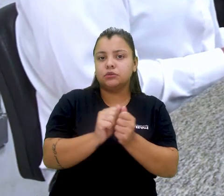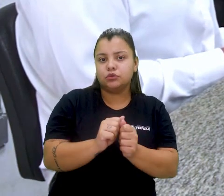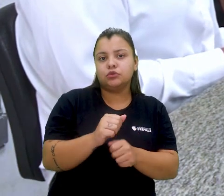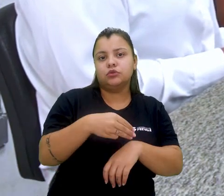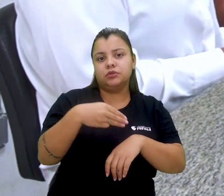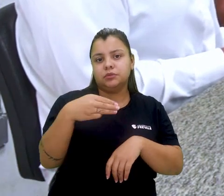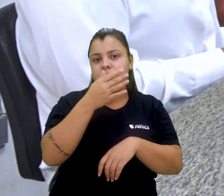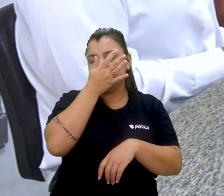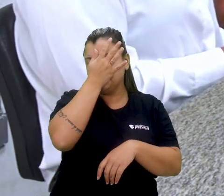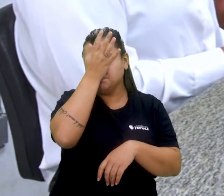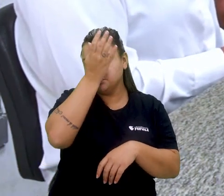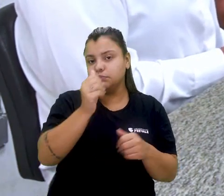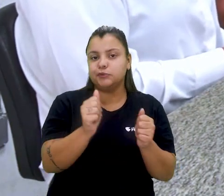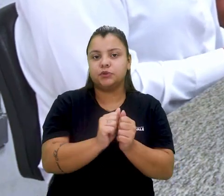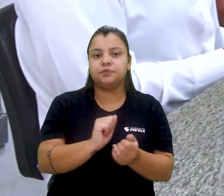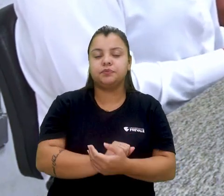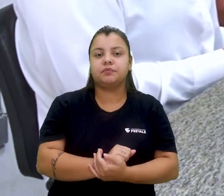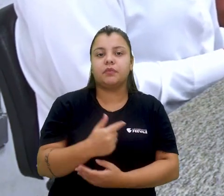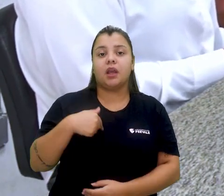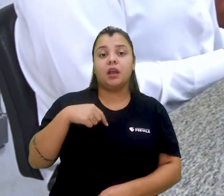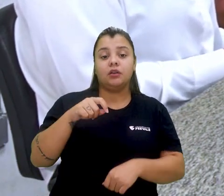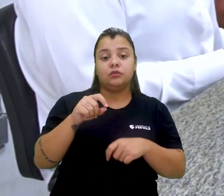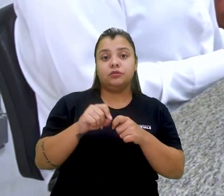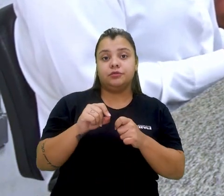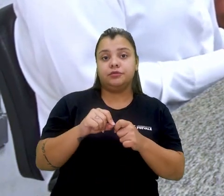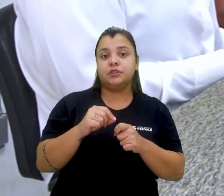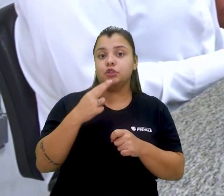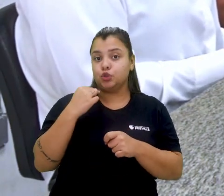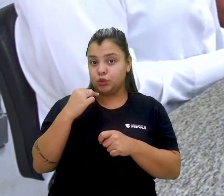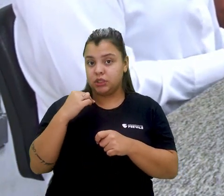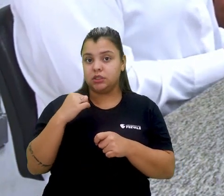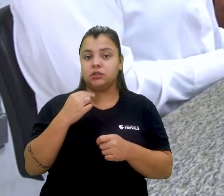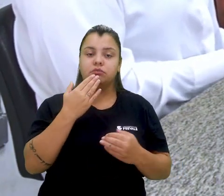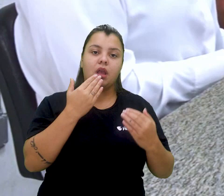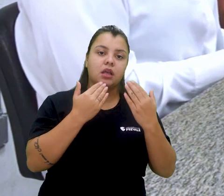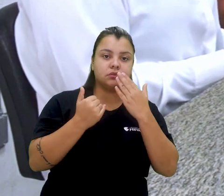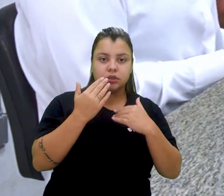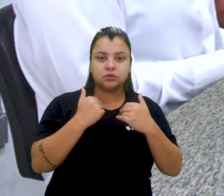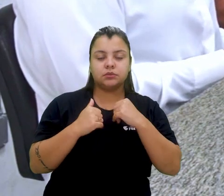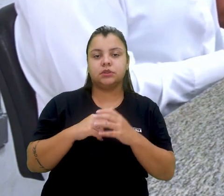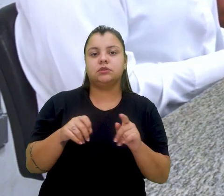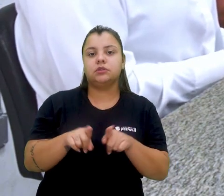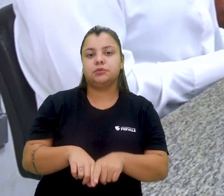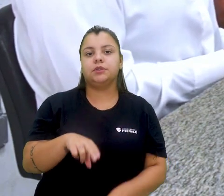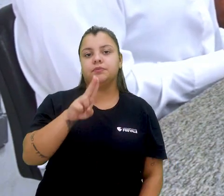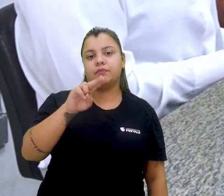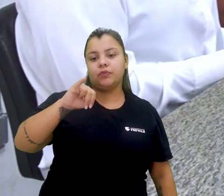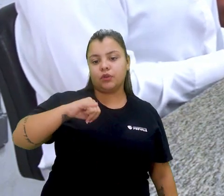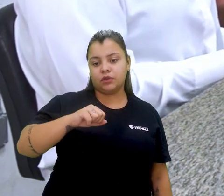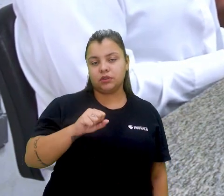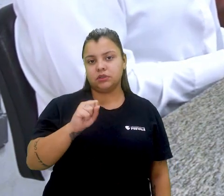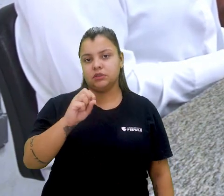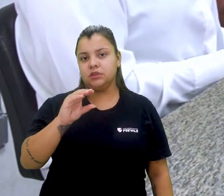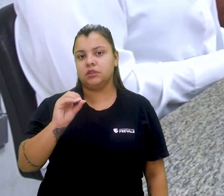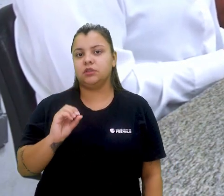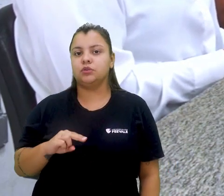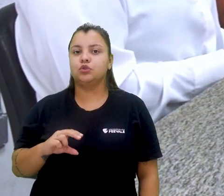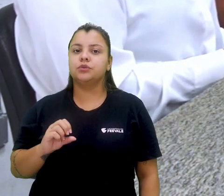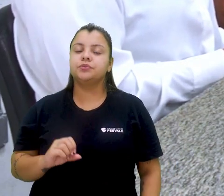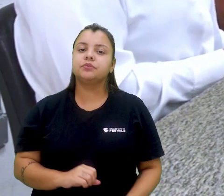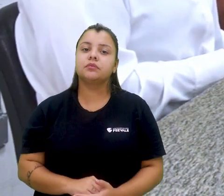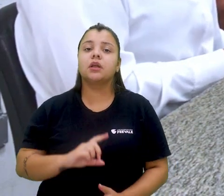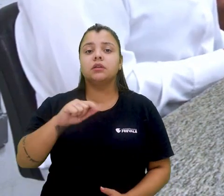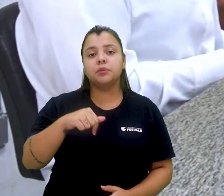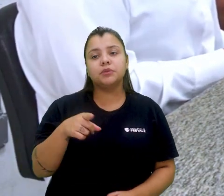né Eu acho fiz o meu mestrado em nutrição e alimentos na unicos né então uma caminhada e lá nos encontramos lá na